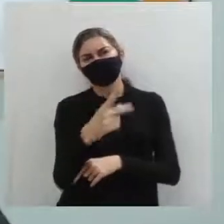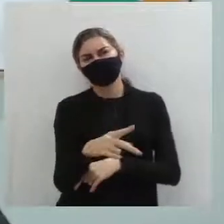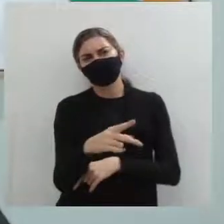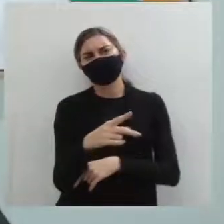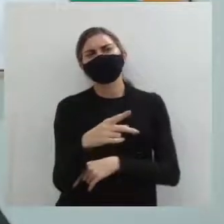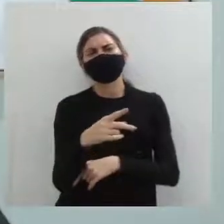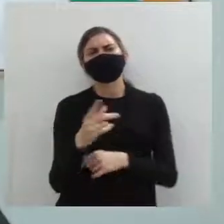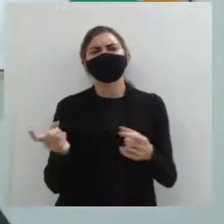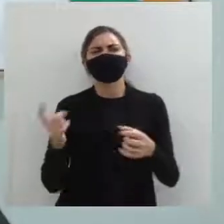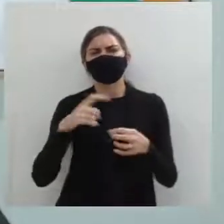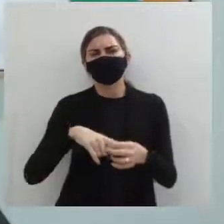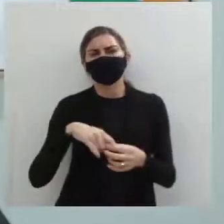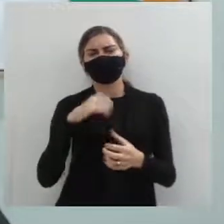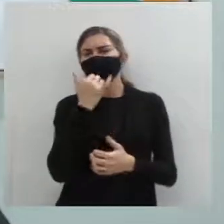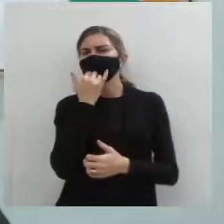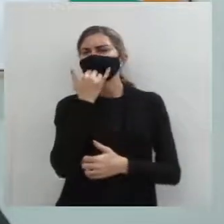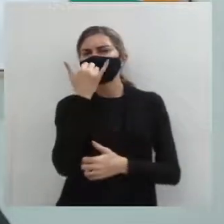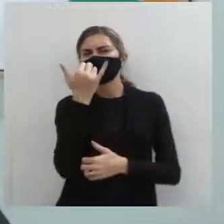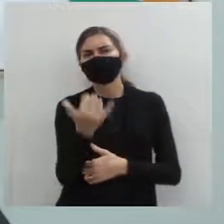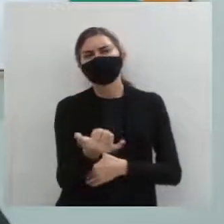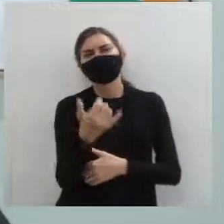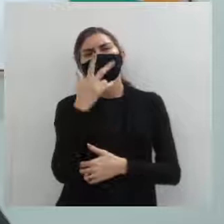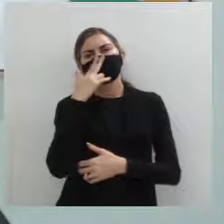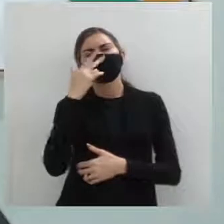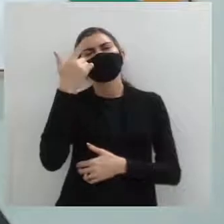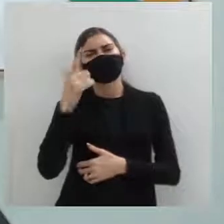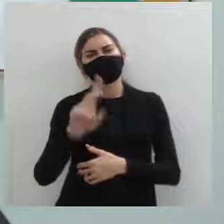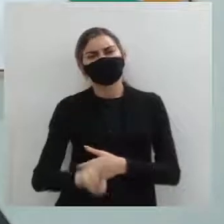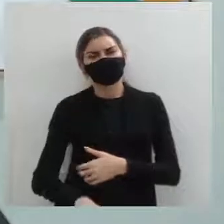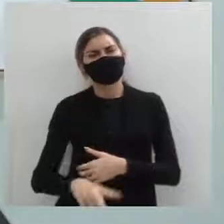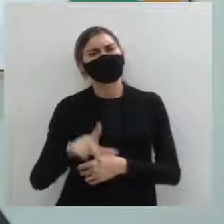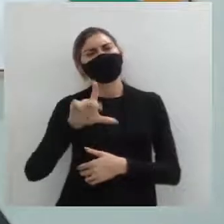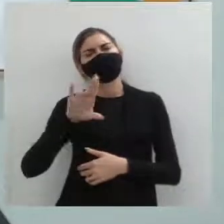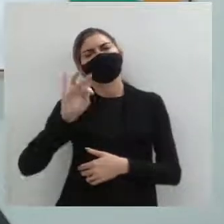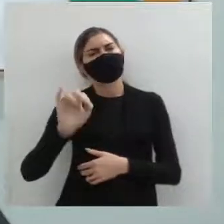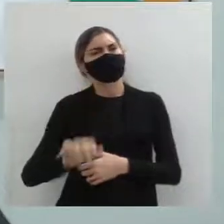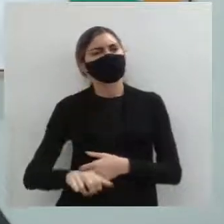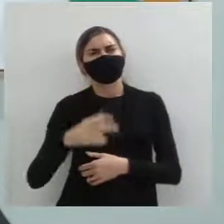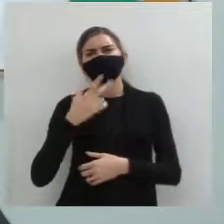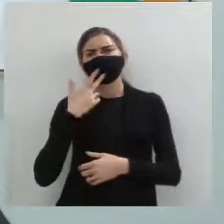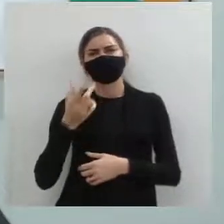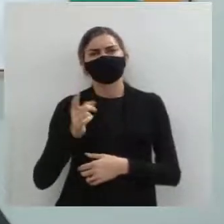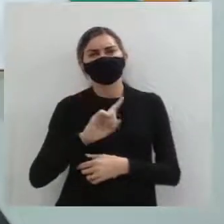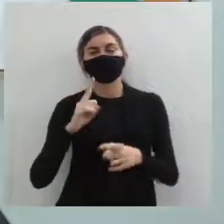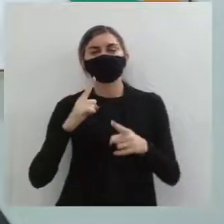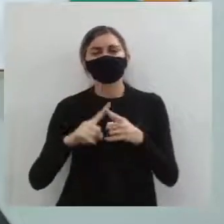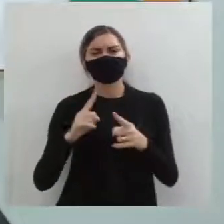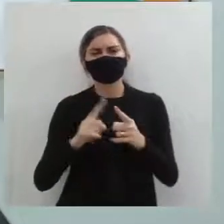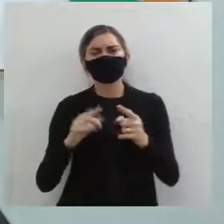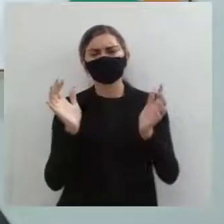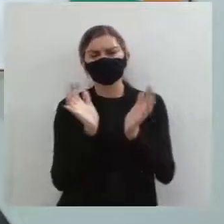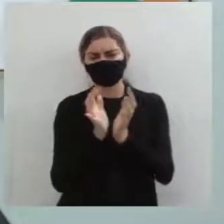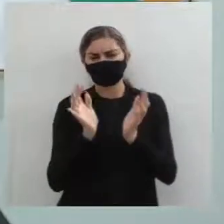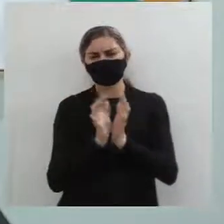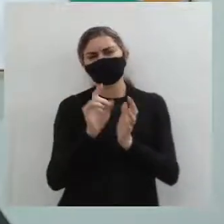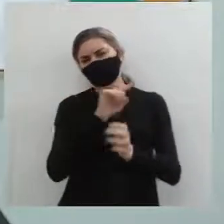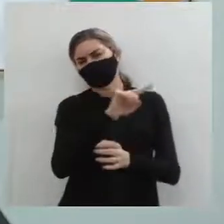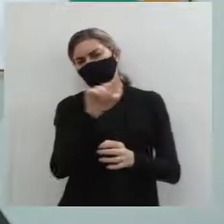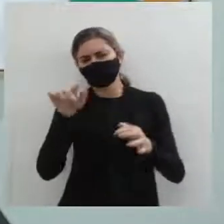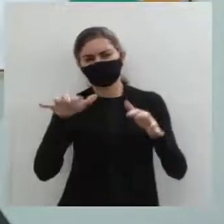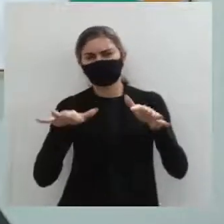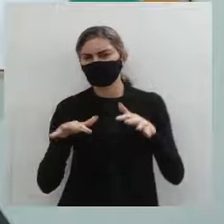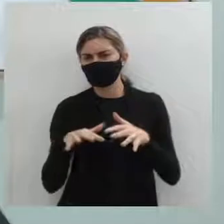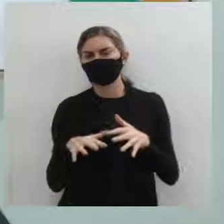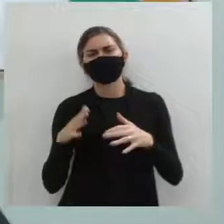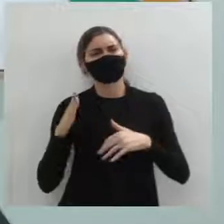se retratasse. E mais uma vez, Lutero não se retratou, porque os membros que estavam ali não